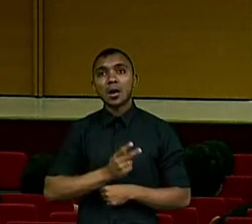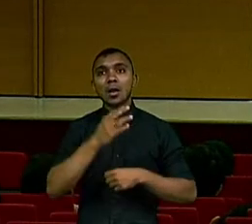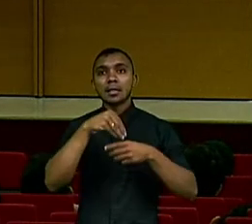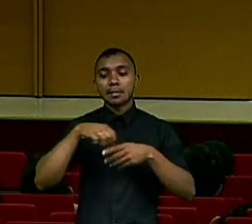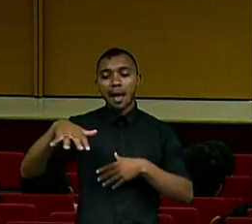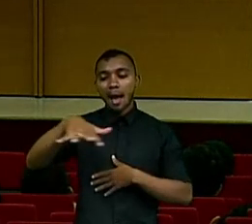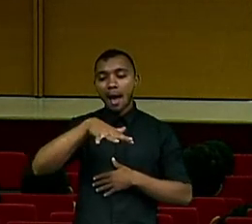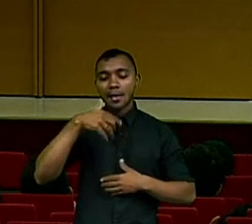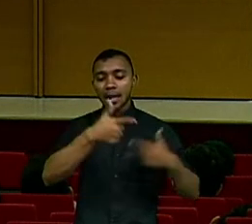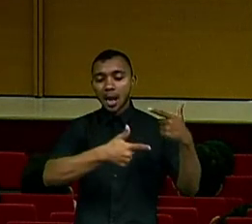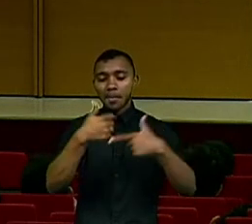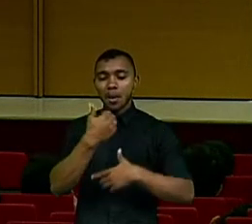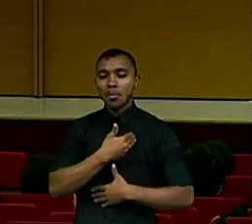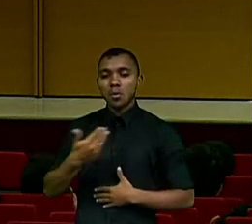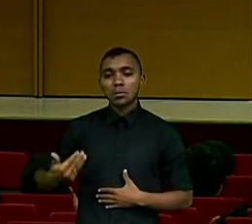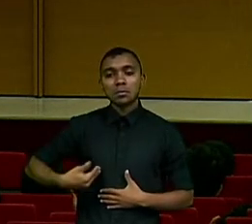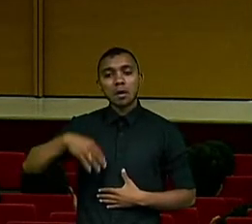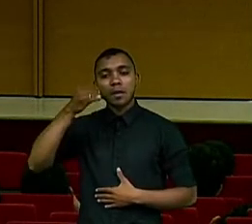público